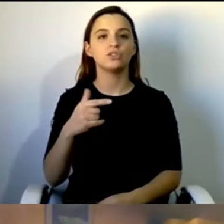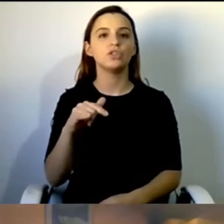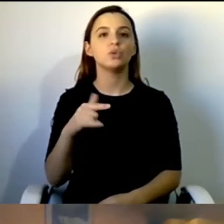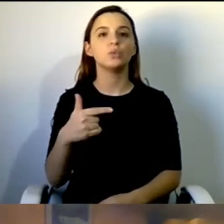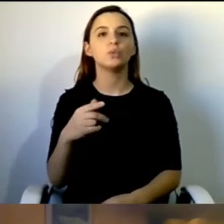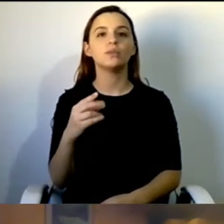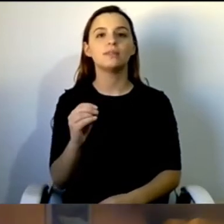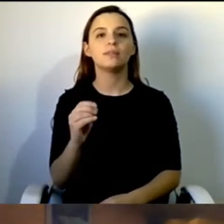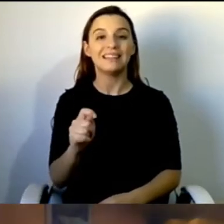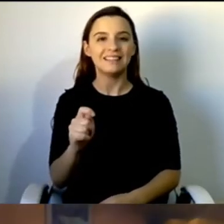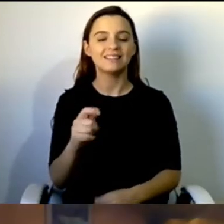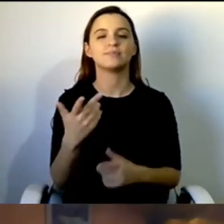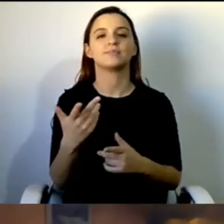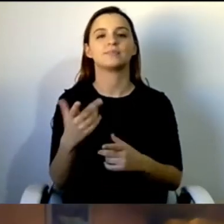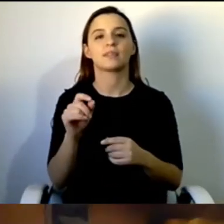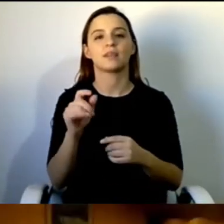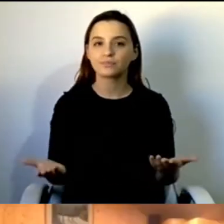Vida Independente.